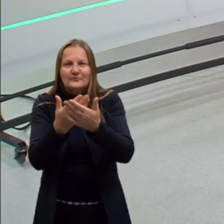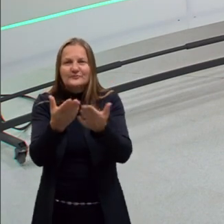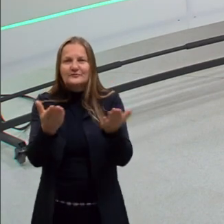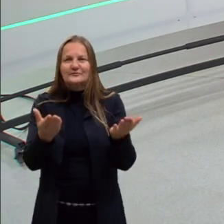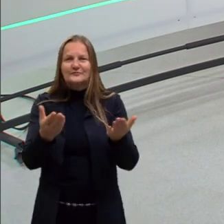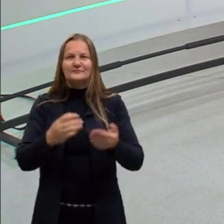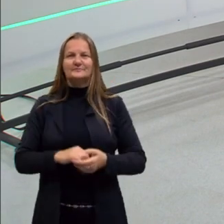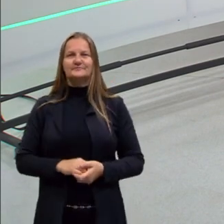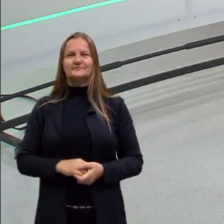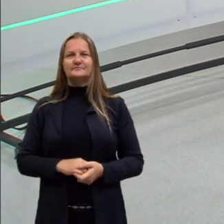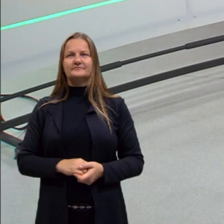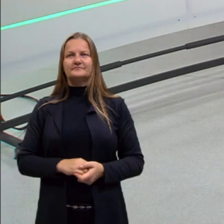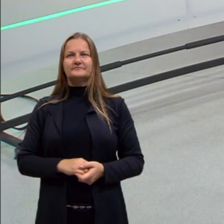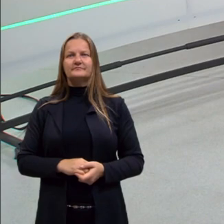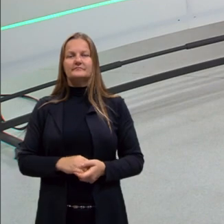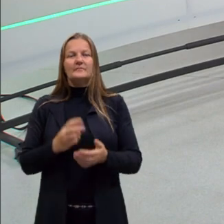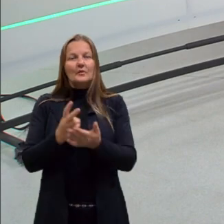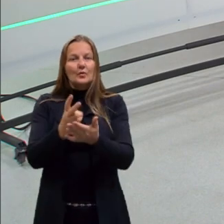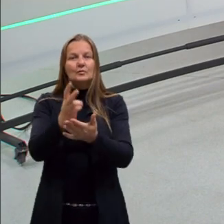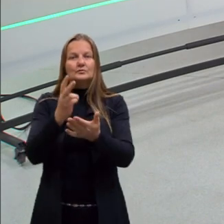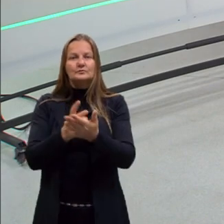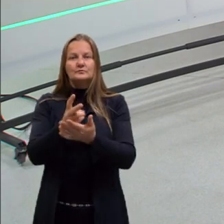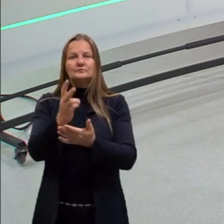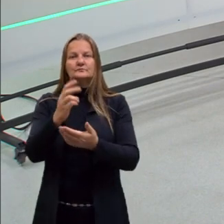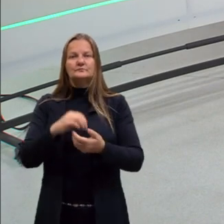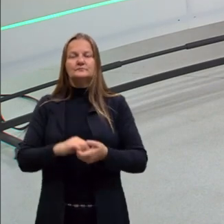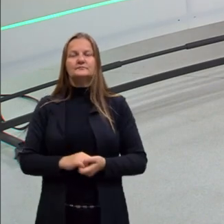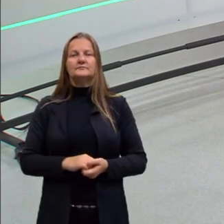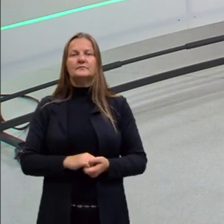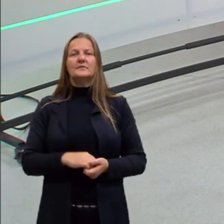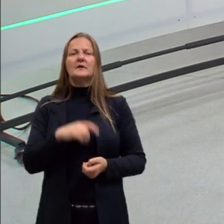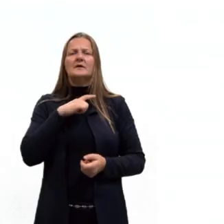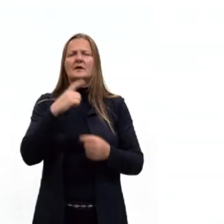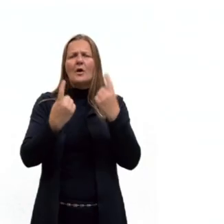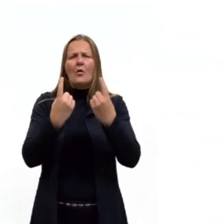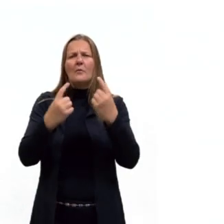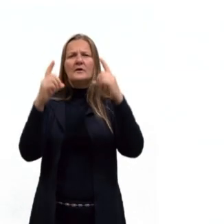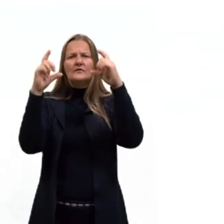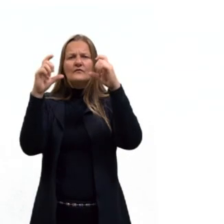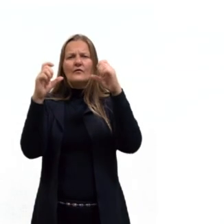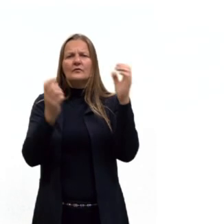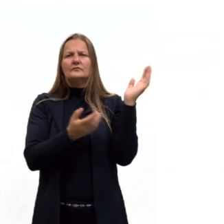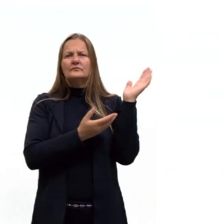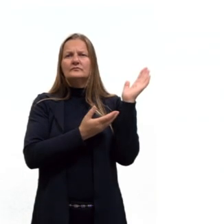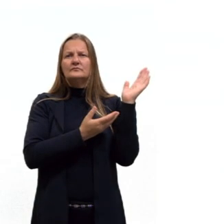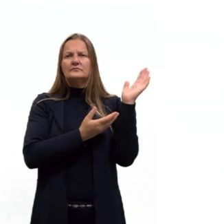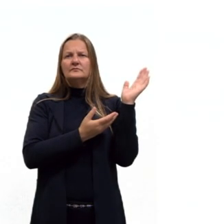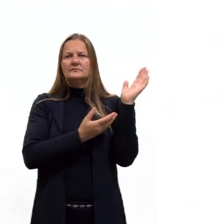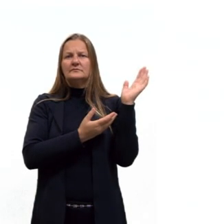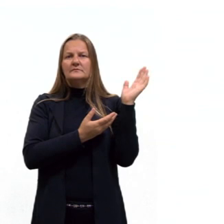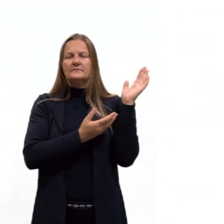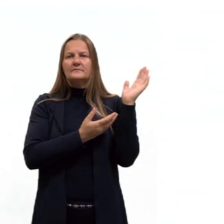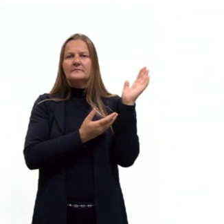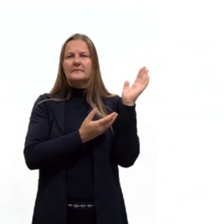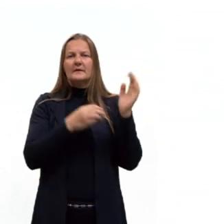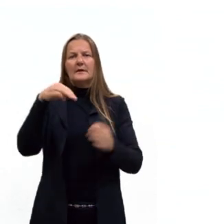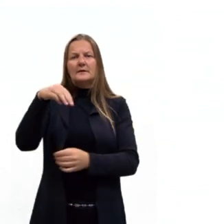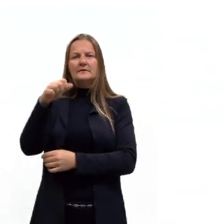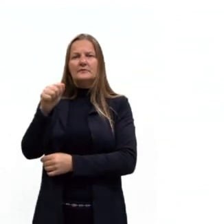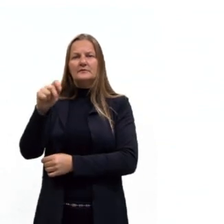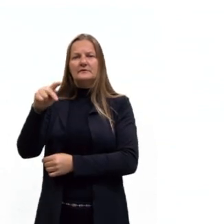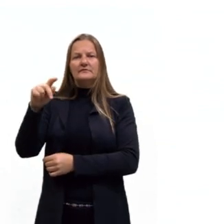valeu valeu obrigado então vamos dar continuidade falando então aqui tem algumas imagens né primeiro né é o mapa do Brasil